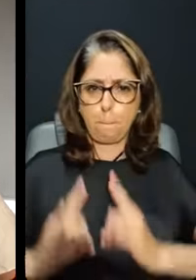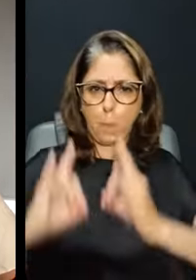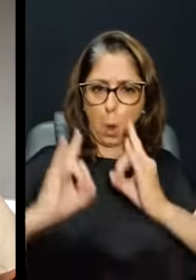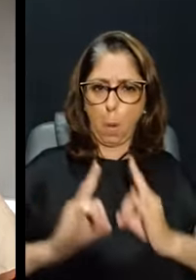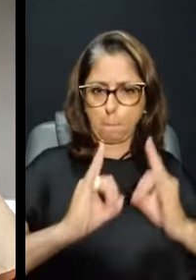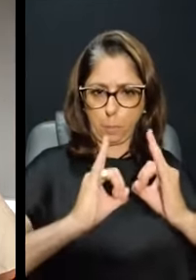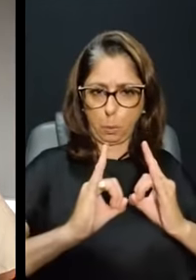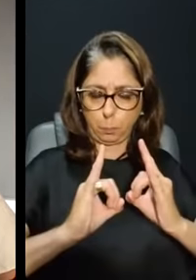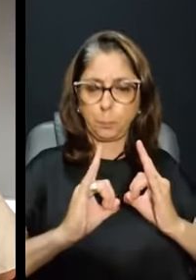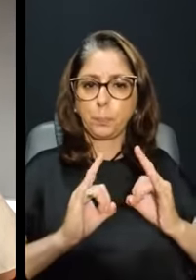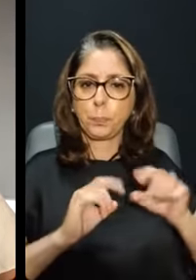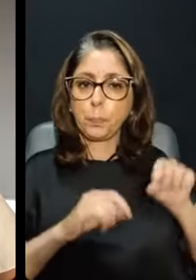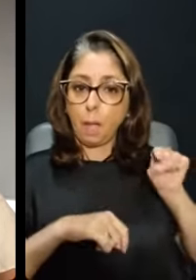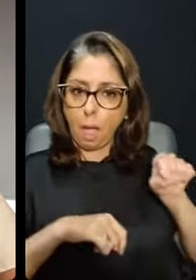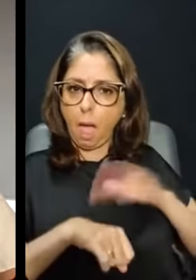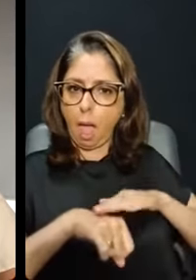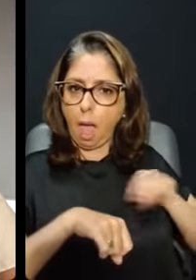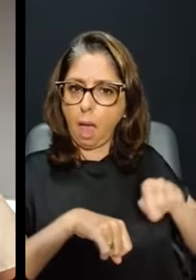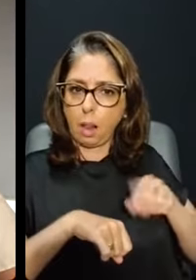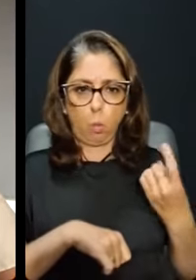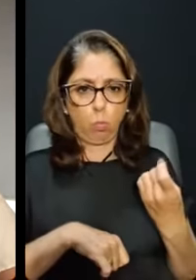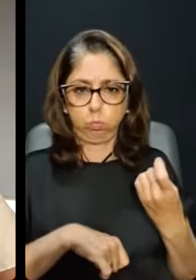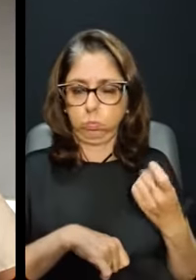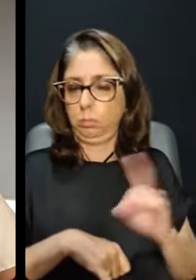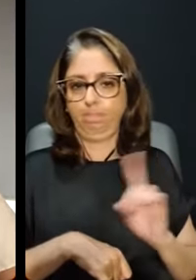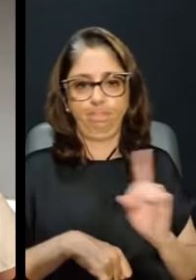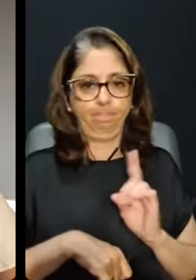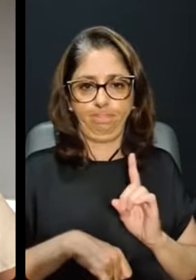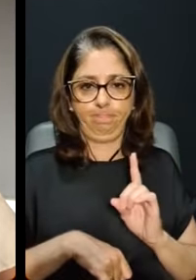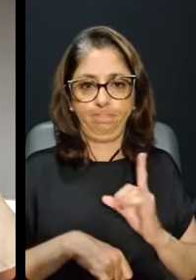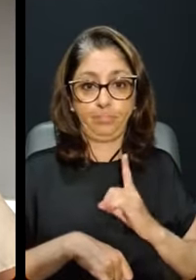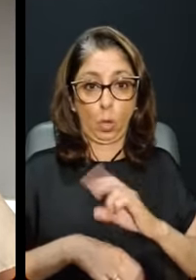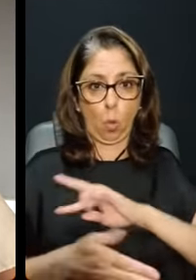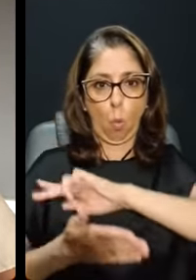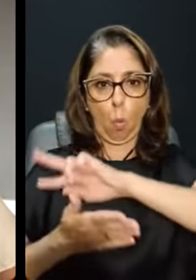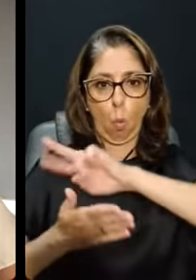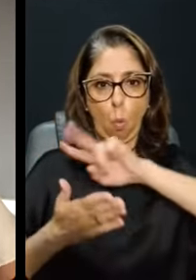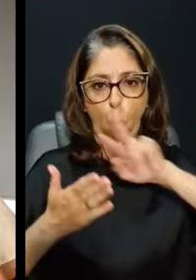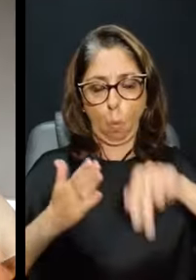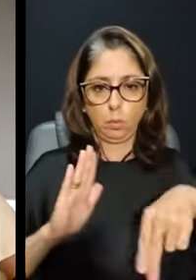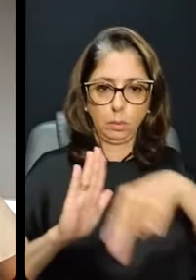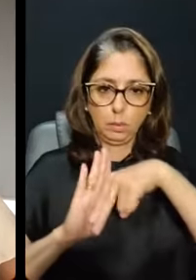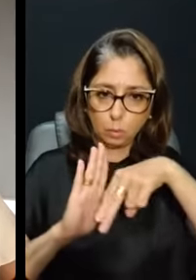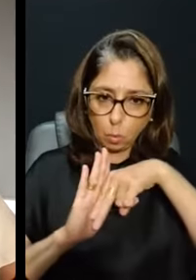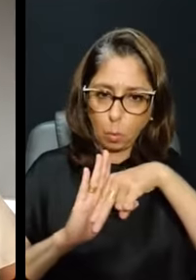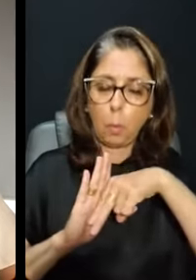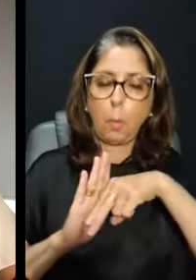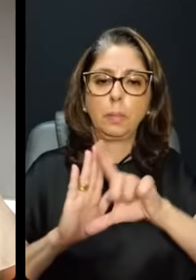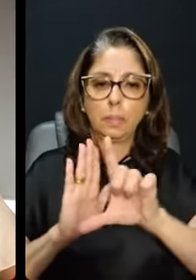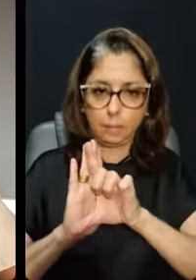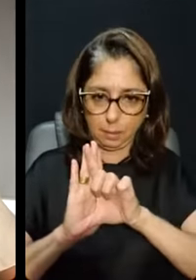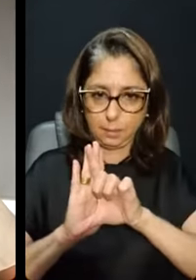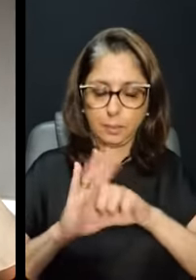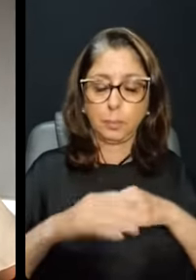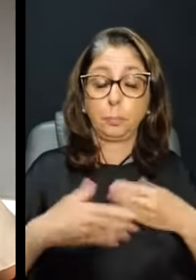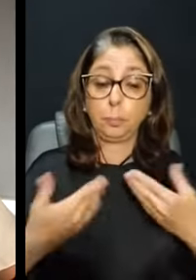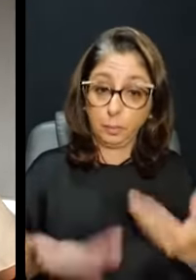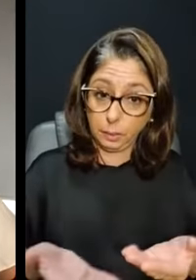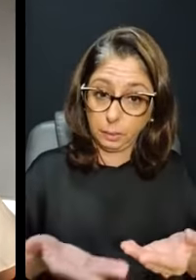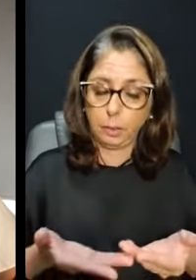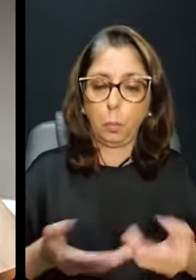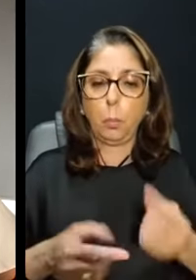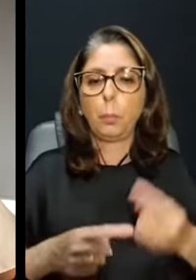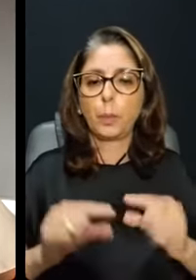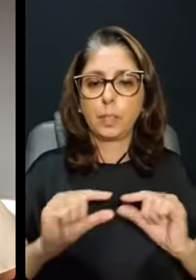Então, esse é um ponto muito importante e de ressaltar nesse sentido. Mas aí, voltando à pergunta, que é o porquê